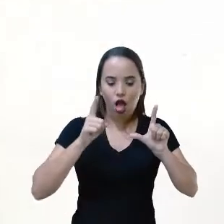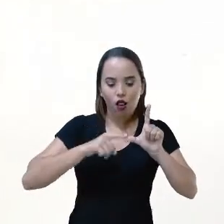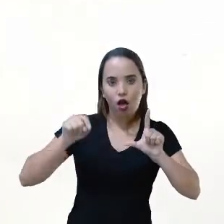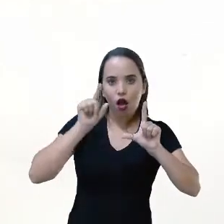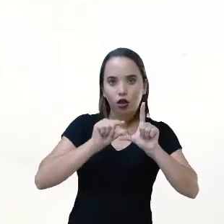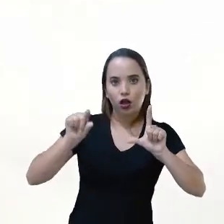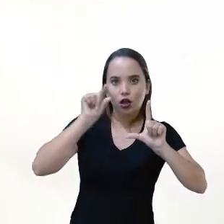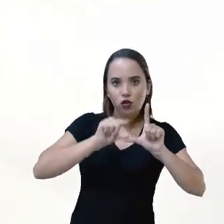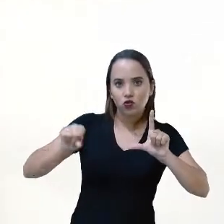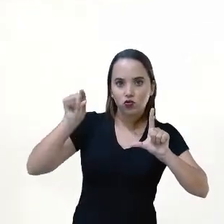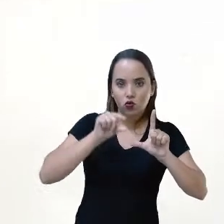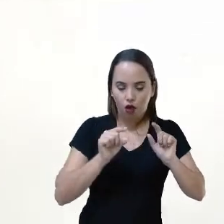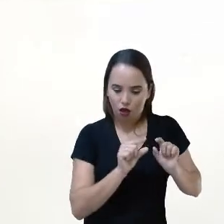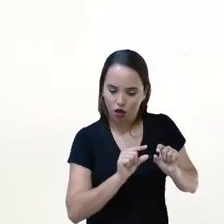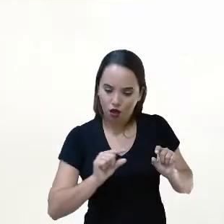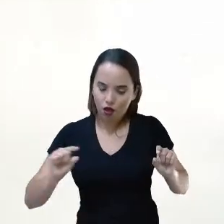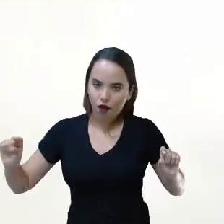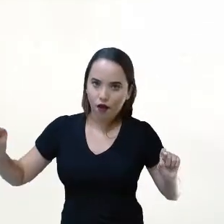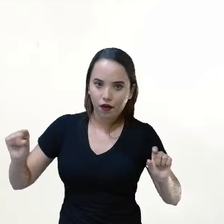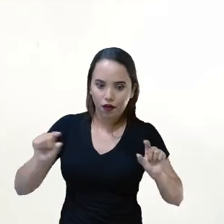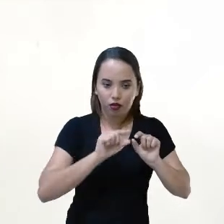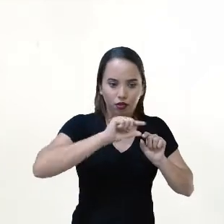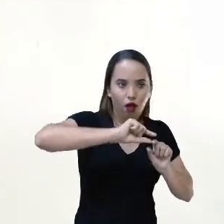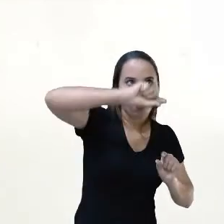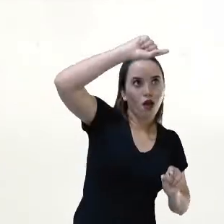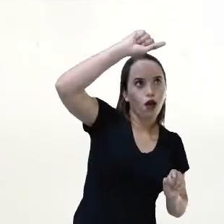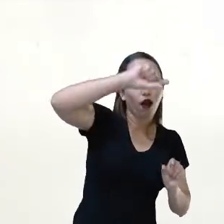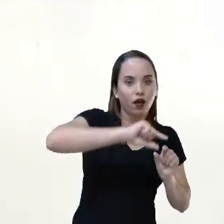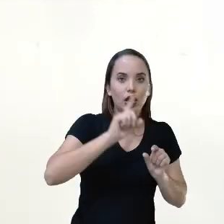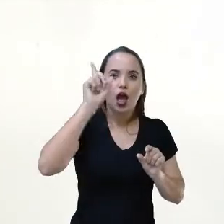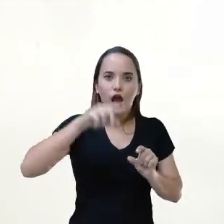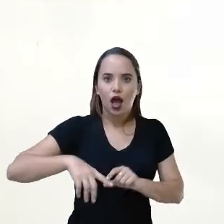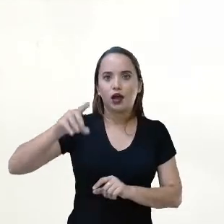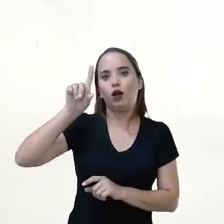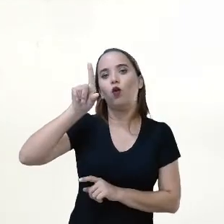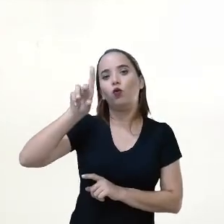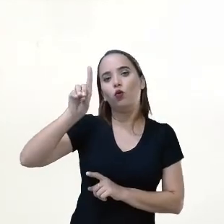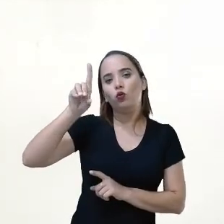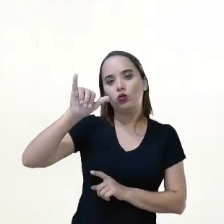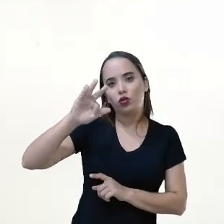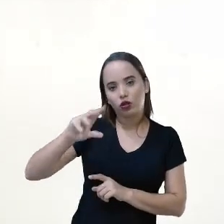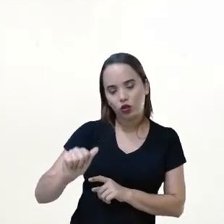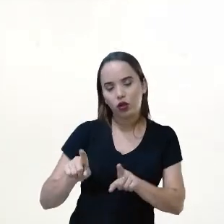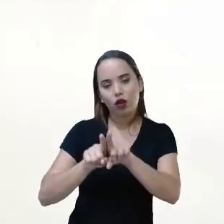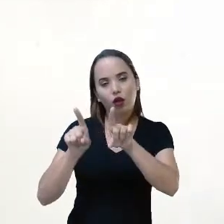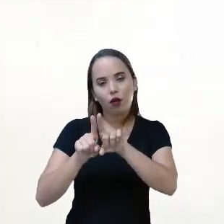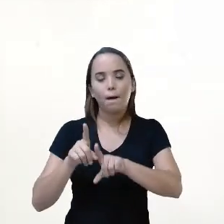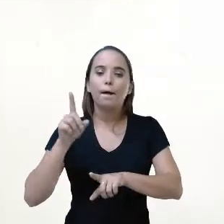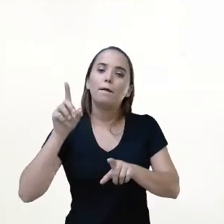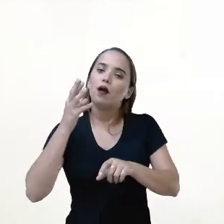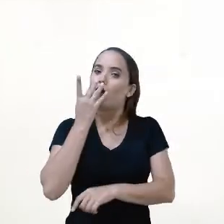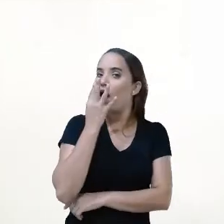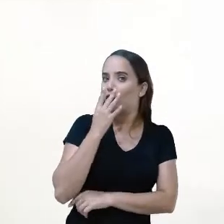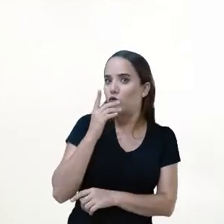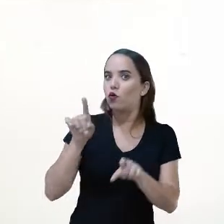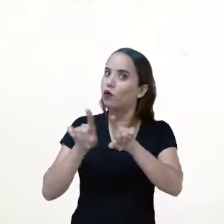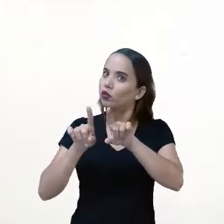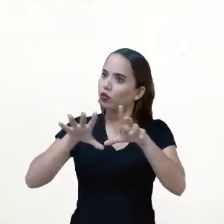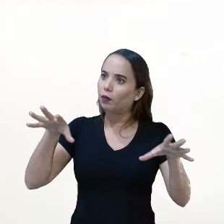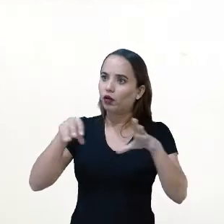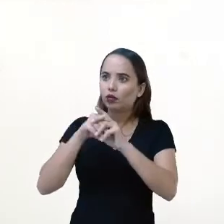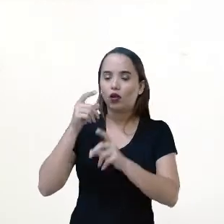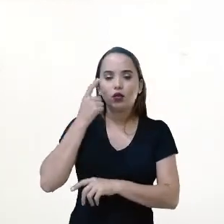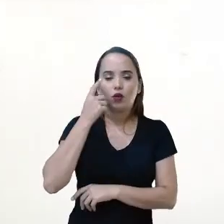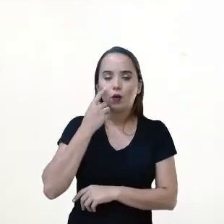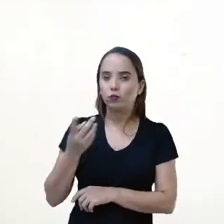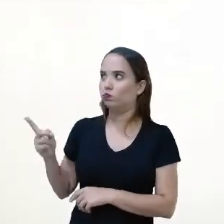temos as datas onde as coisas estão acontecendo e as cores, os dados que vão sendo mostrados aí dentro do gráfico. Então eu percebo aqui,